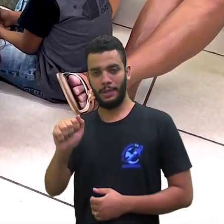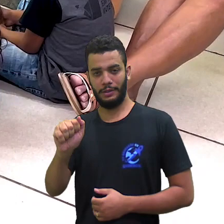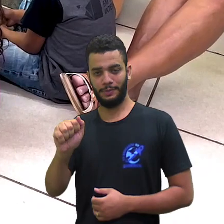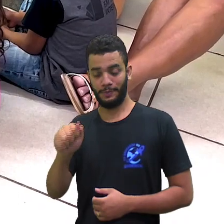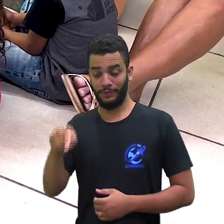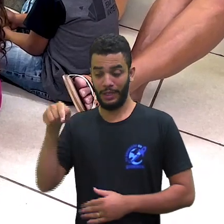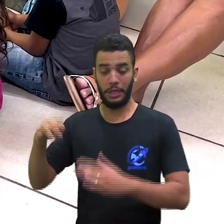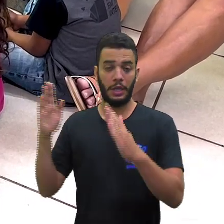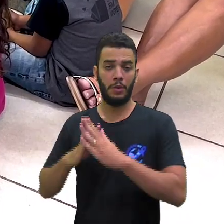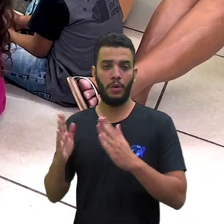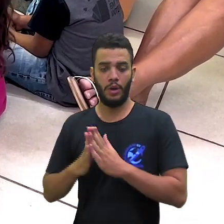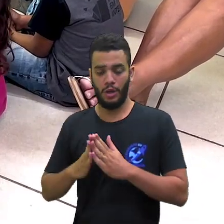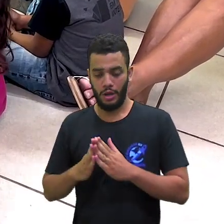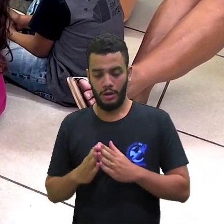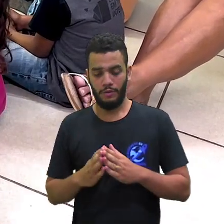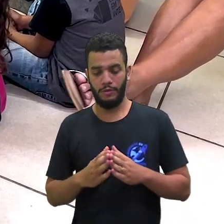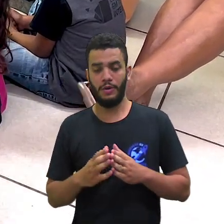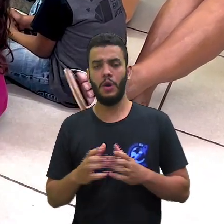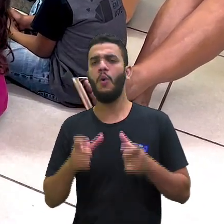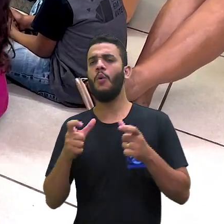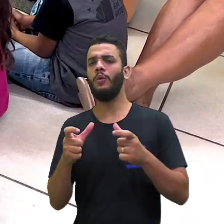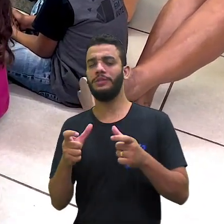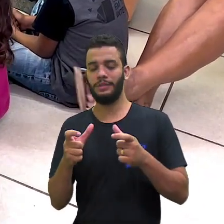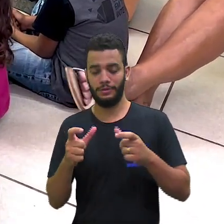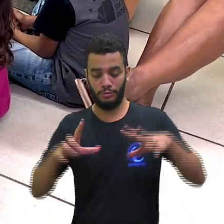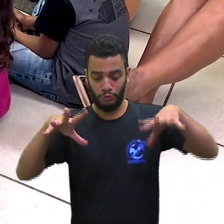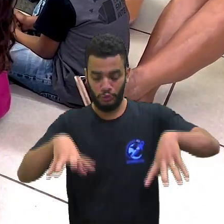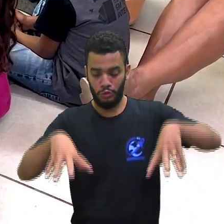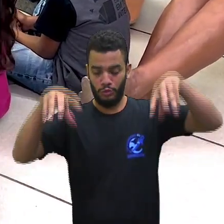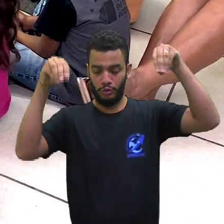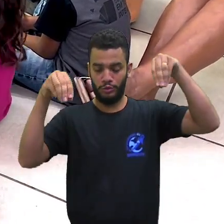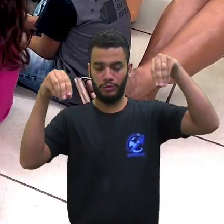amava colher flores cor de rosas.